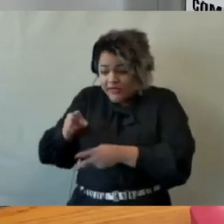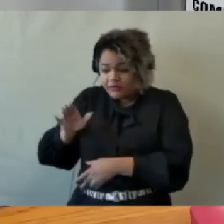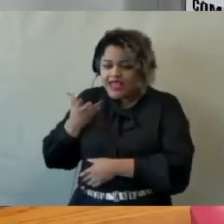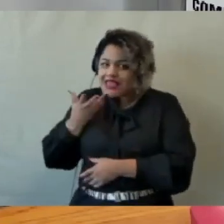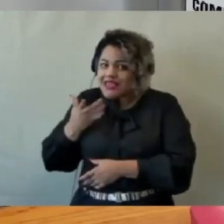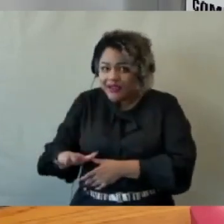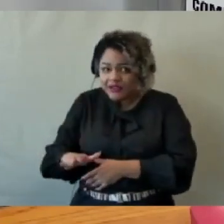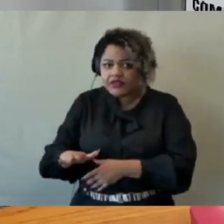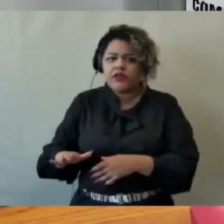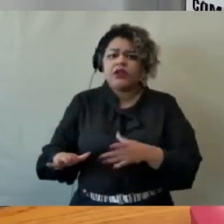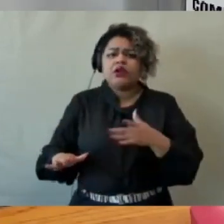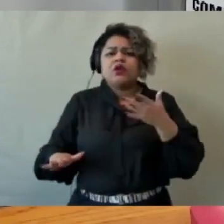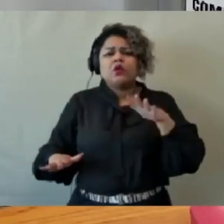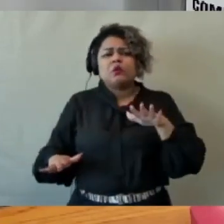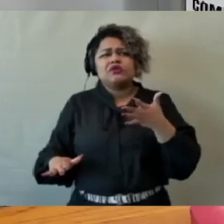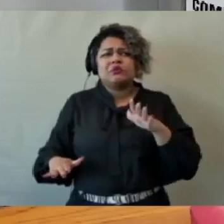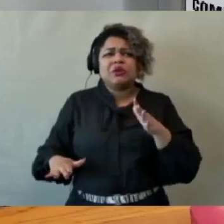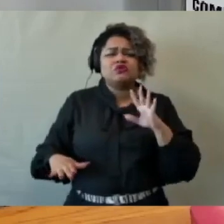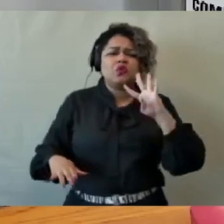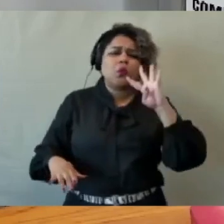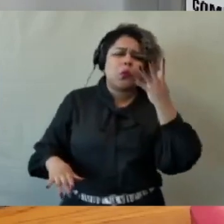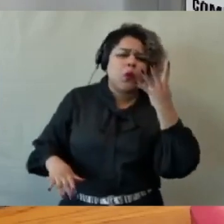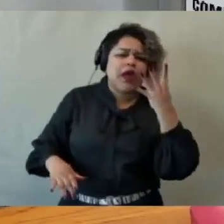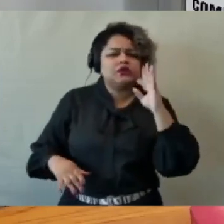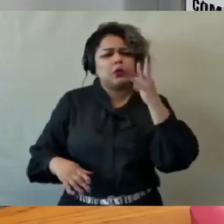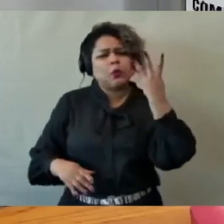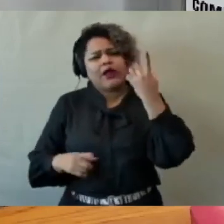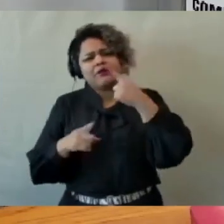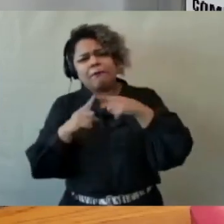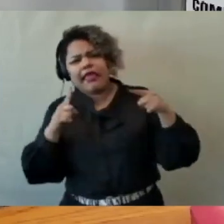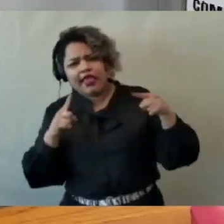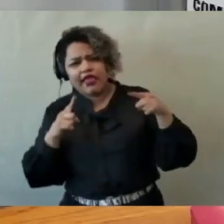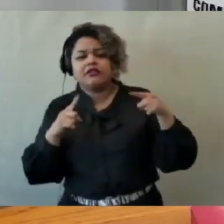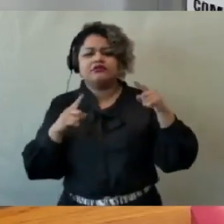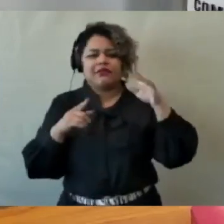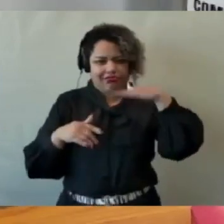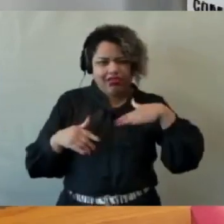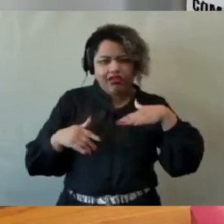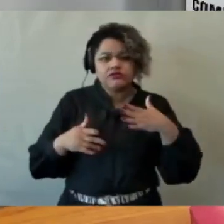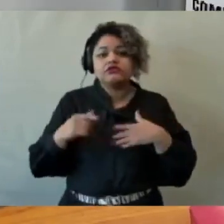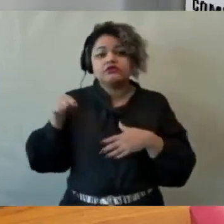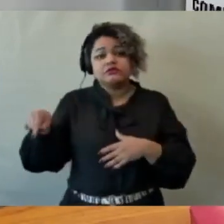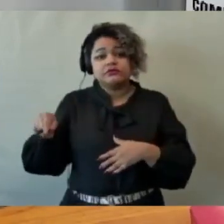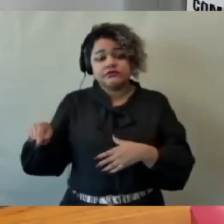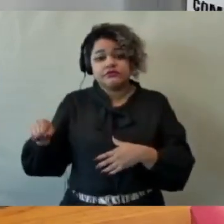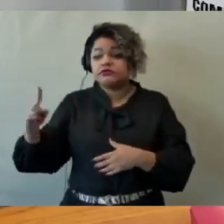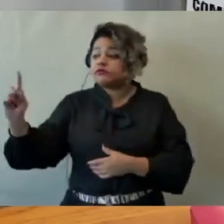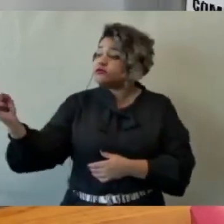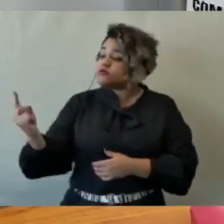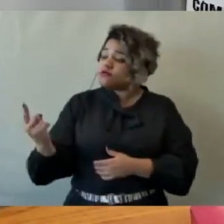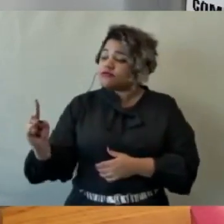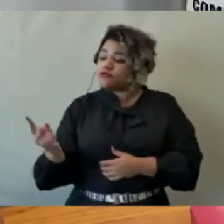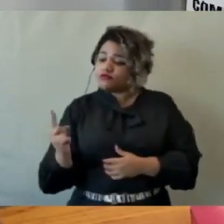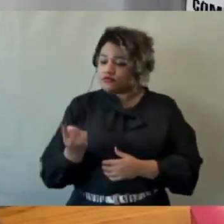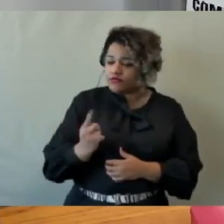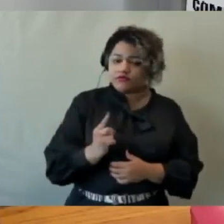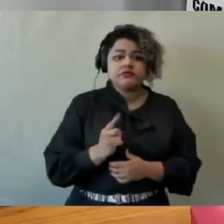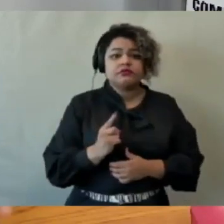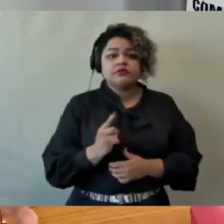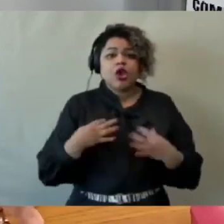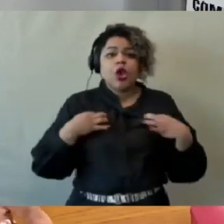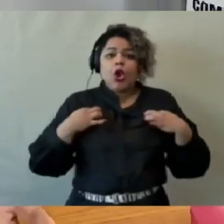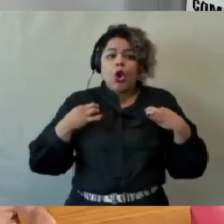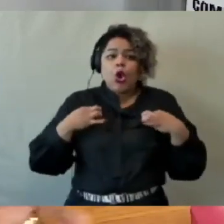devolvendo as crianças para os pais, essa criança apareceu lá no portão, vestida com a roupinha da creche, shortinho, camisa toda